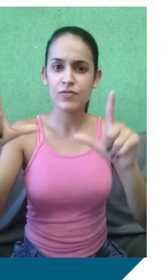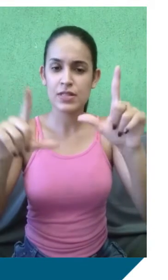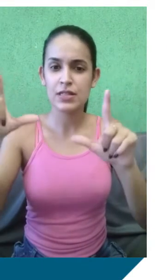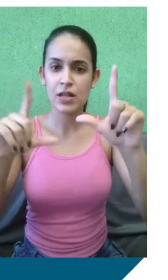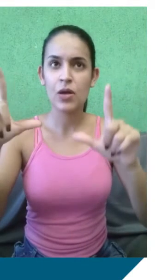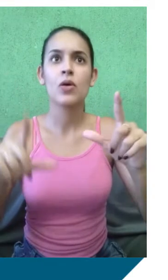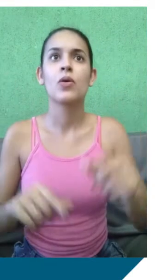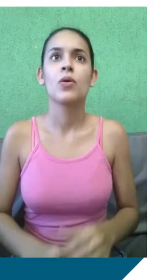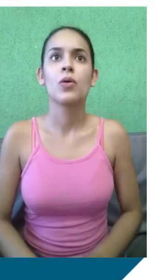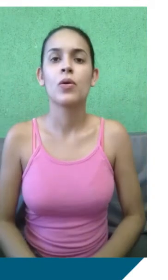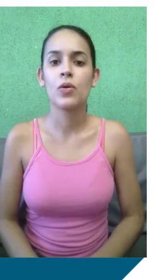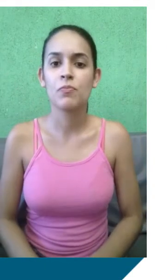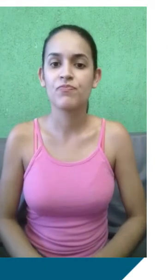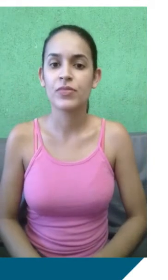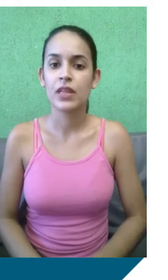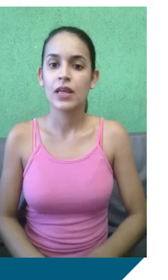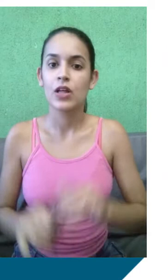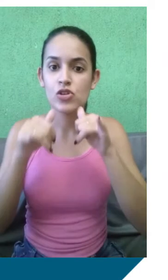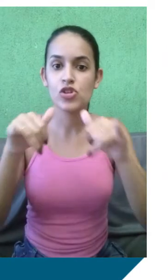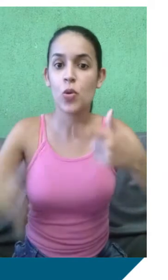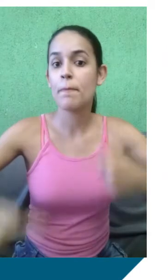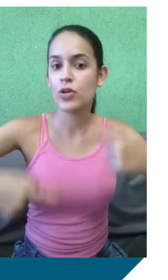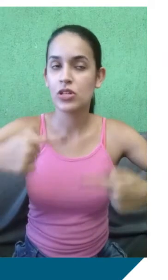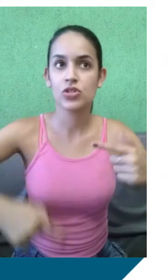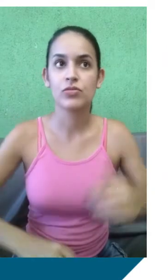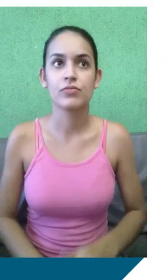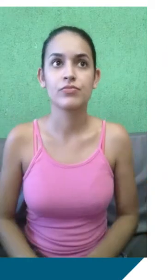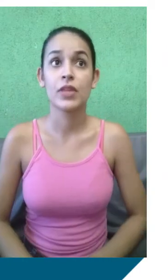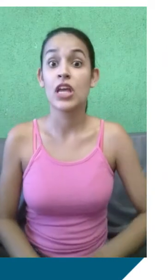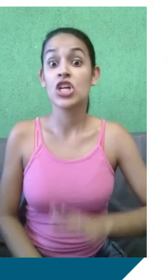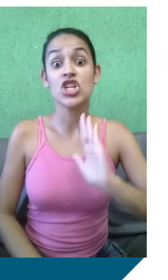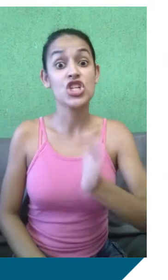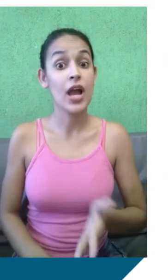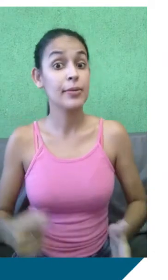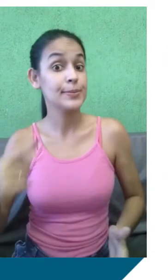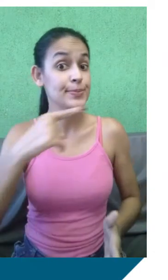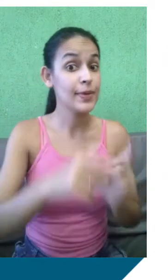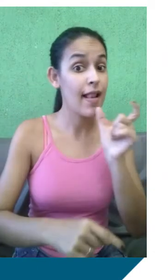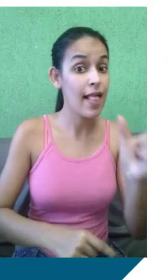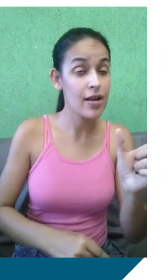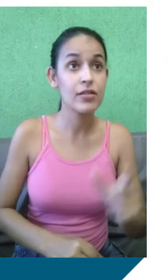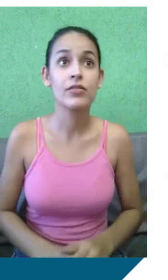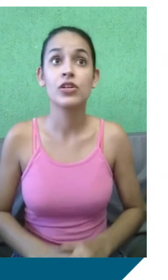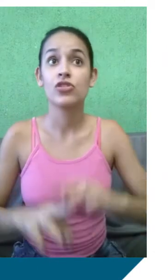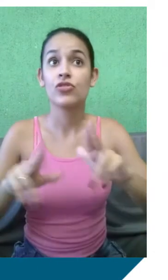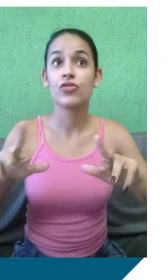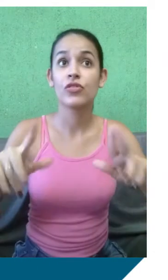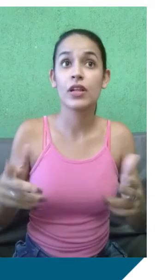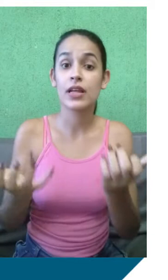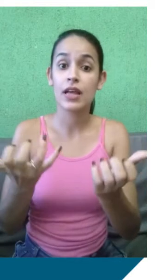pré-eleitoral. Já a publicidade, em sua essência, quer dizer tornar algo público. Com a